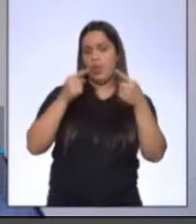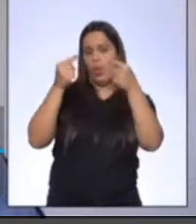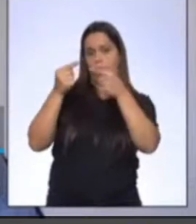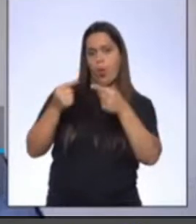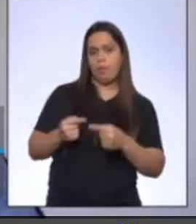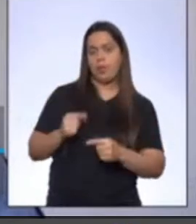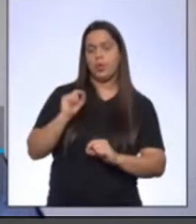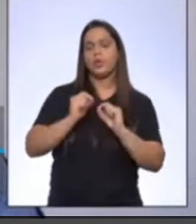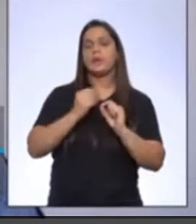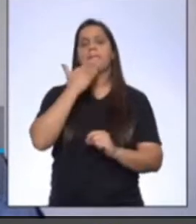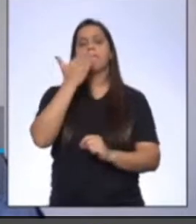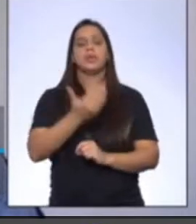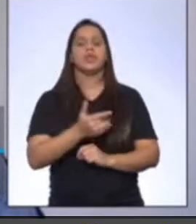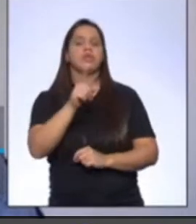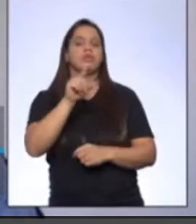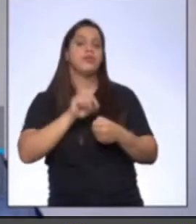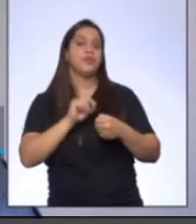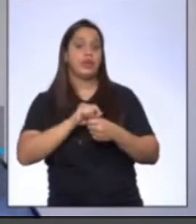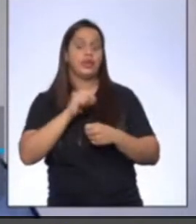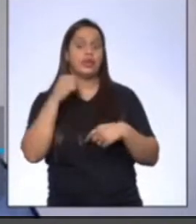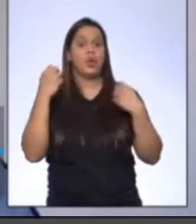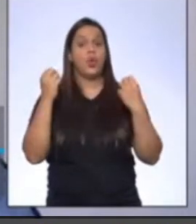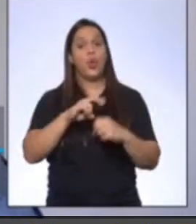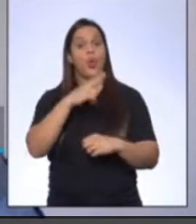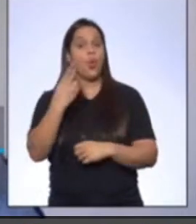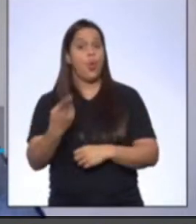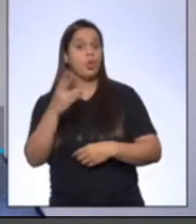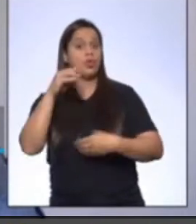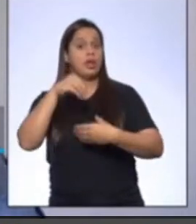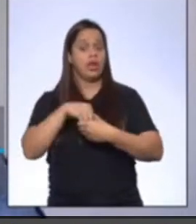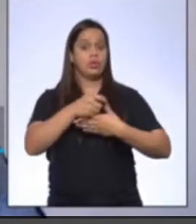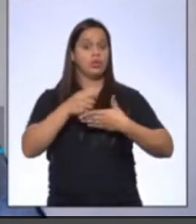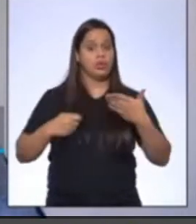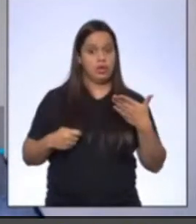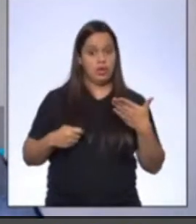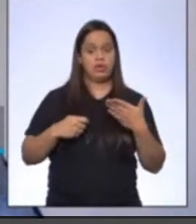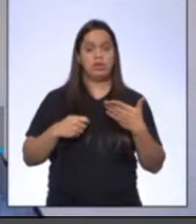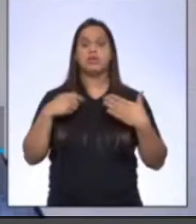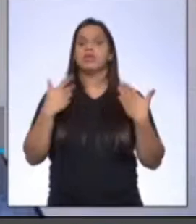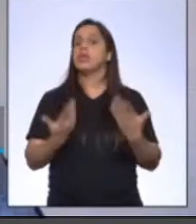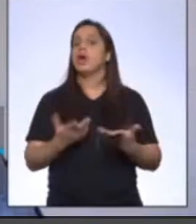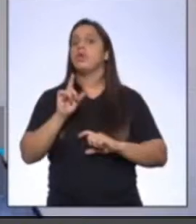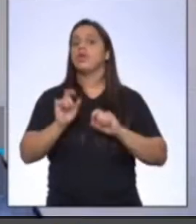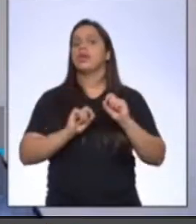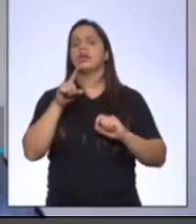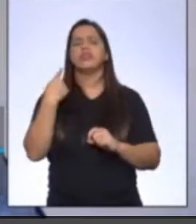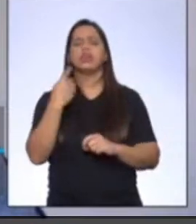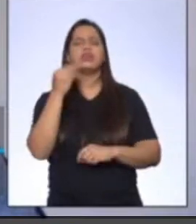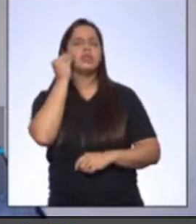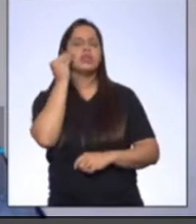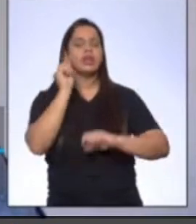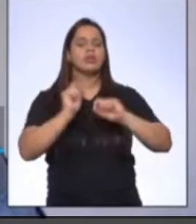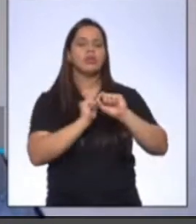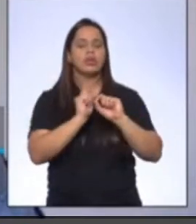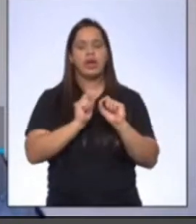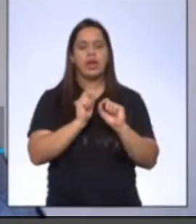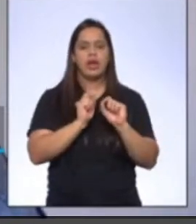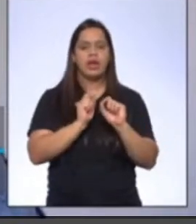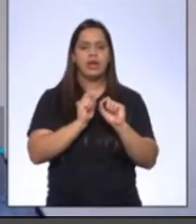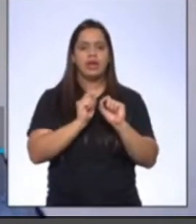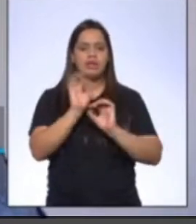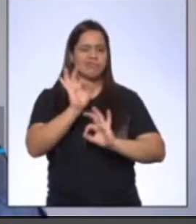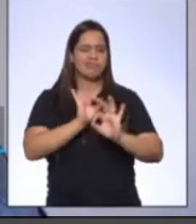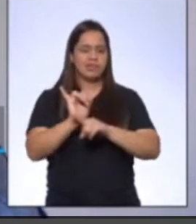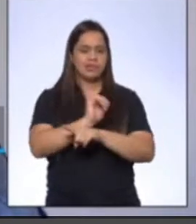o que está sendo pedido para você fazer ou estarão dentro do texto. Então, a gente tenta recortar algo aí para que você mostre os